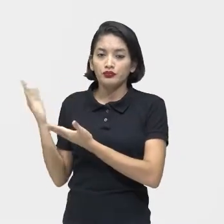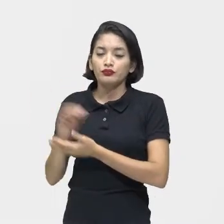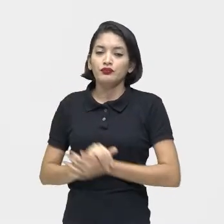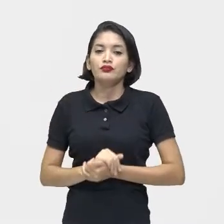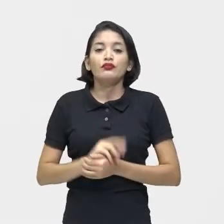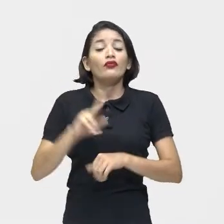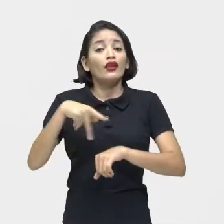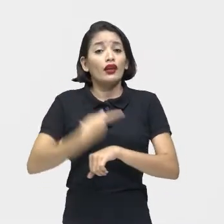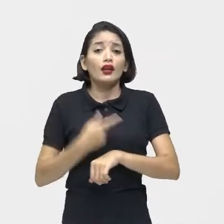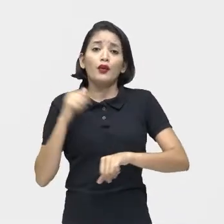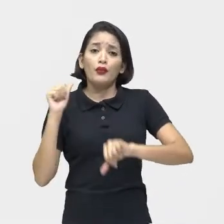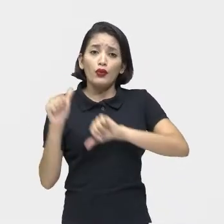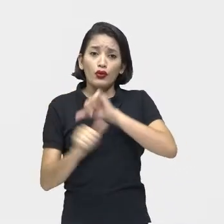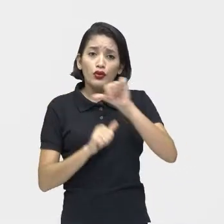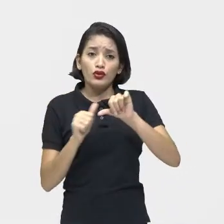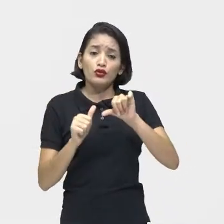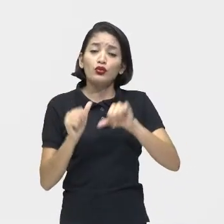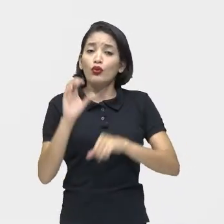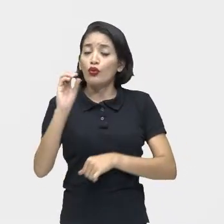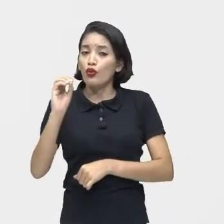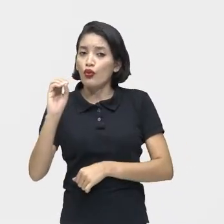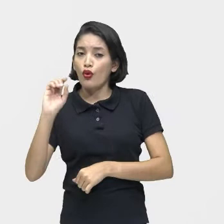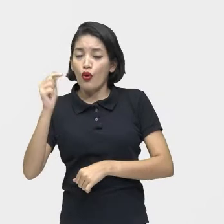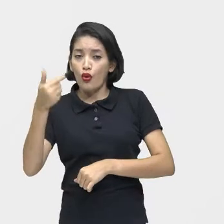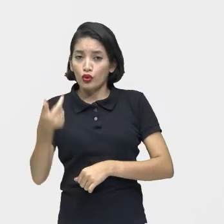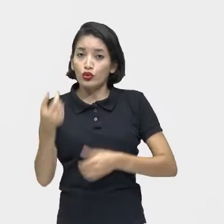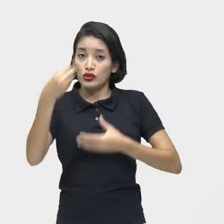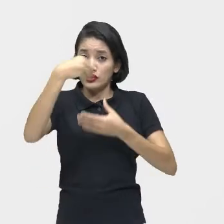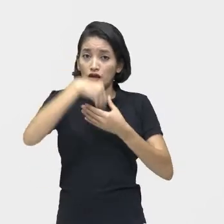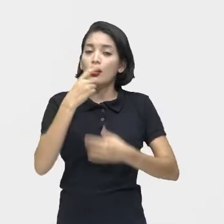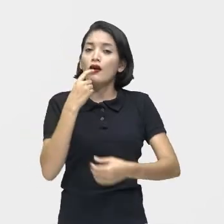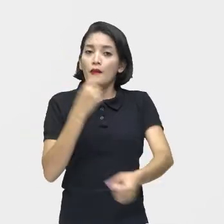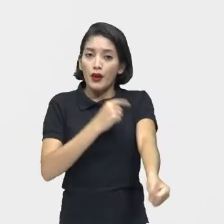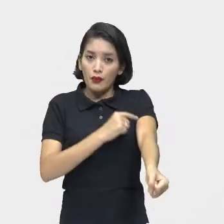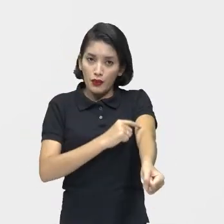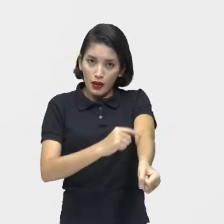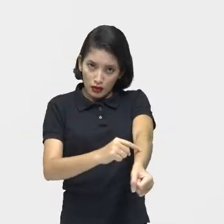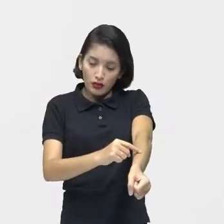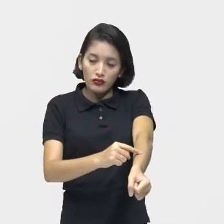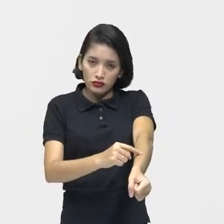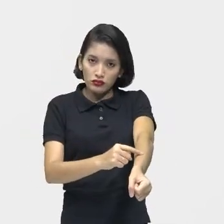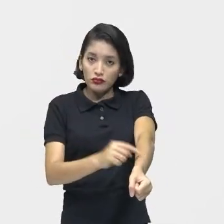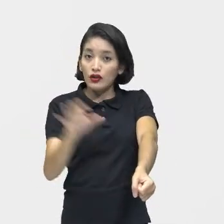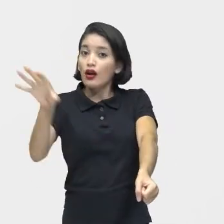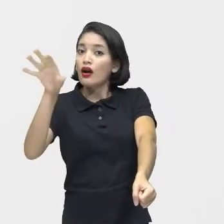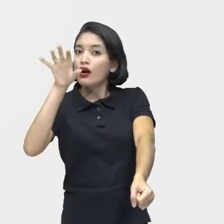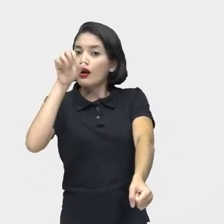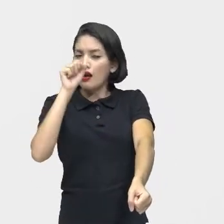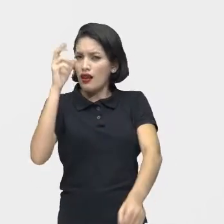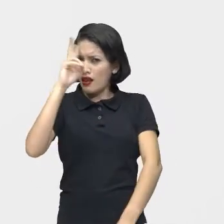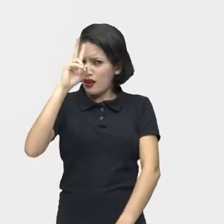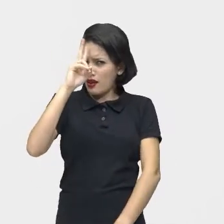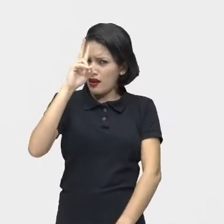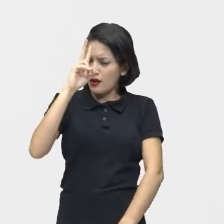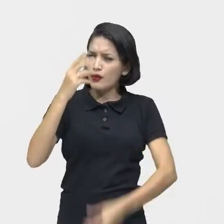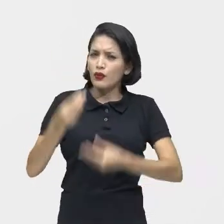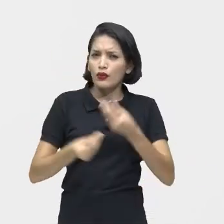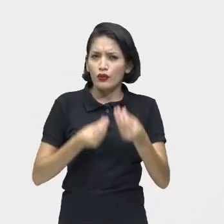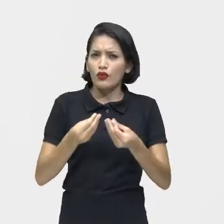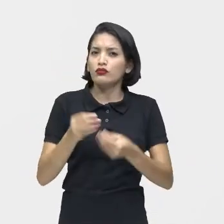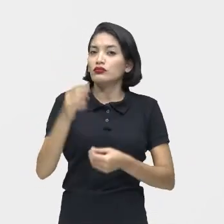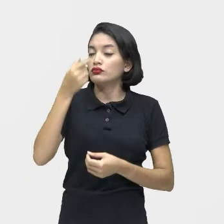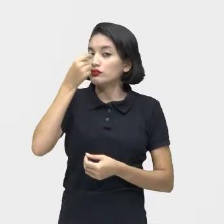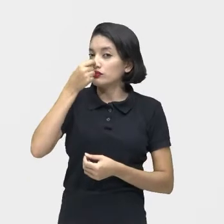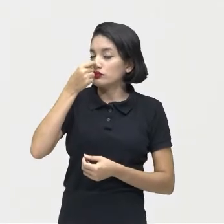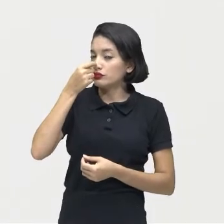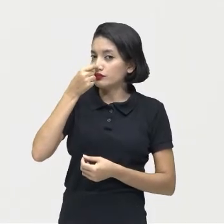gás oxigênio ir para a corrente sanguínea, né, a gente lembrando aí que o gás oxigênio foi capturado no ar, né, através das cavidades